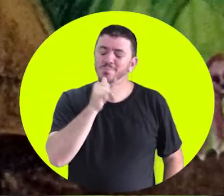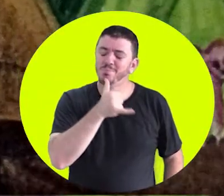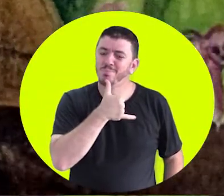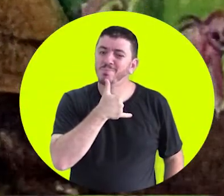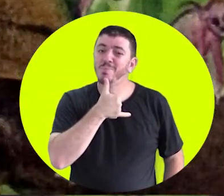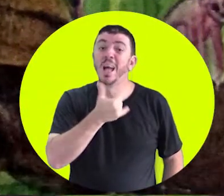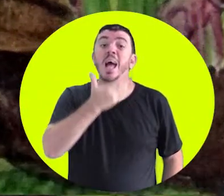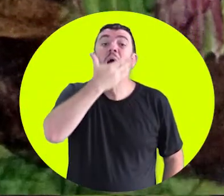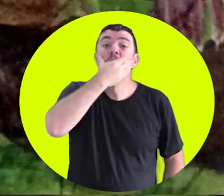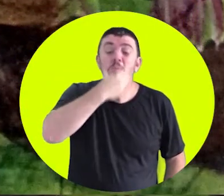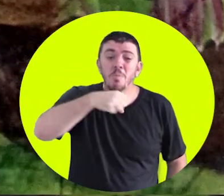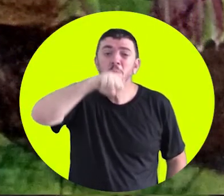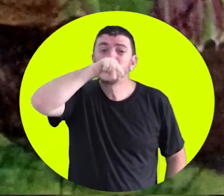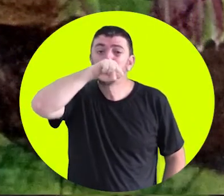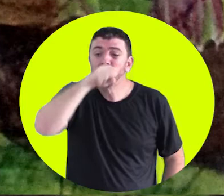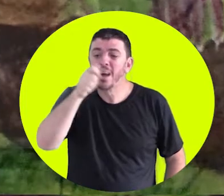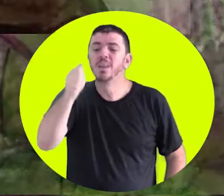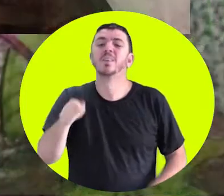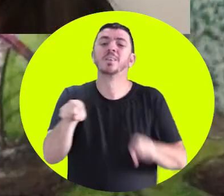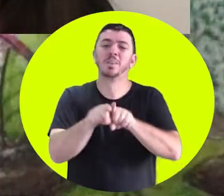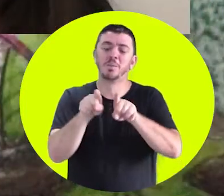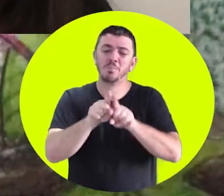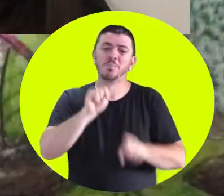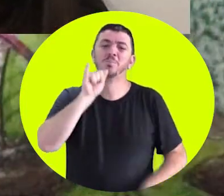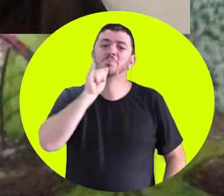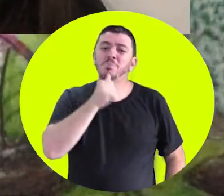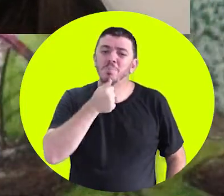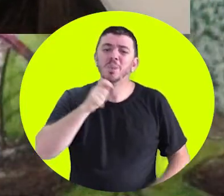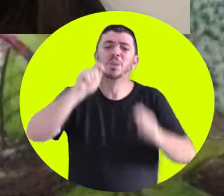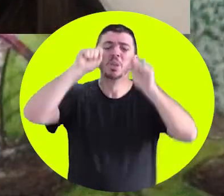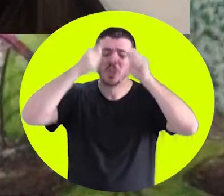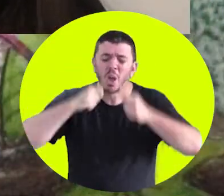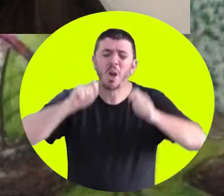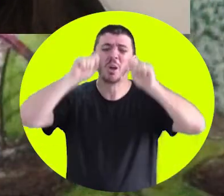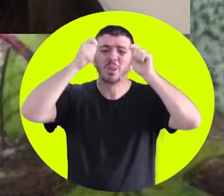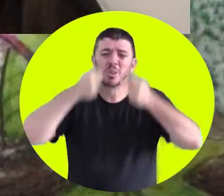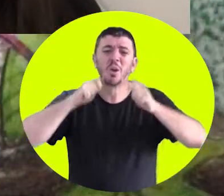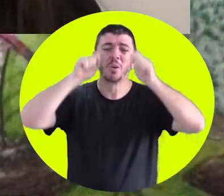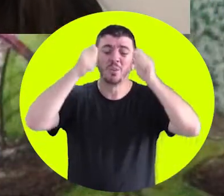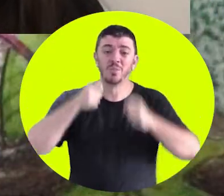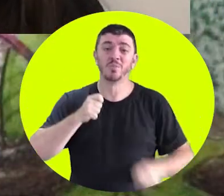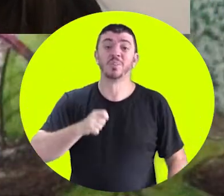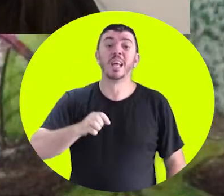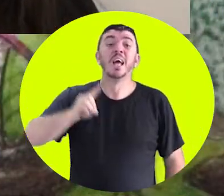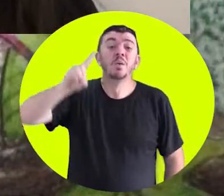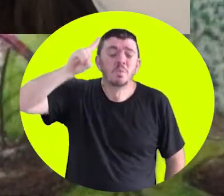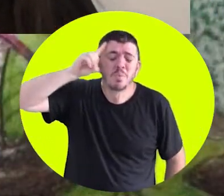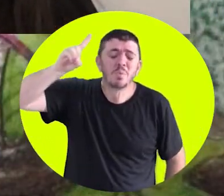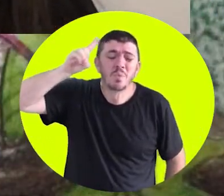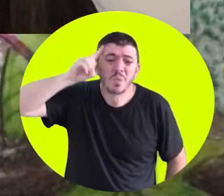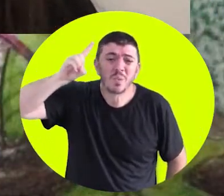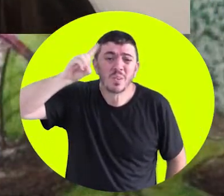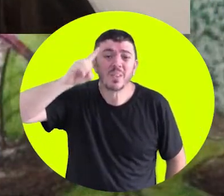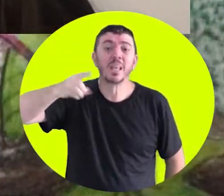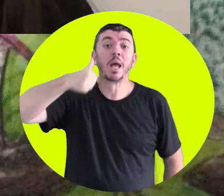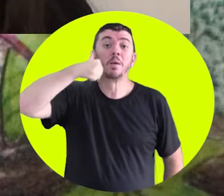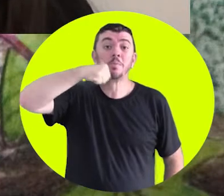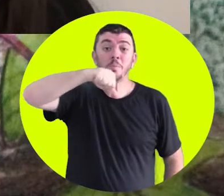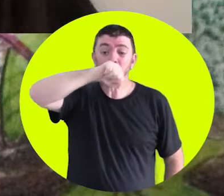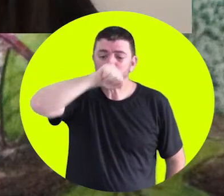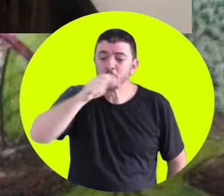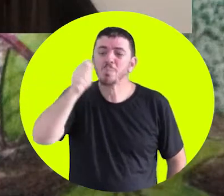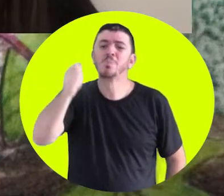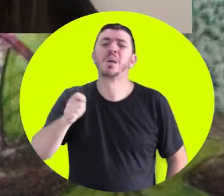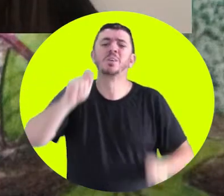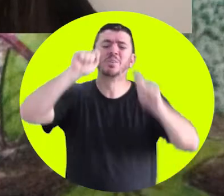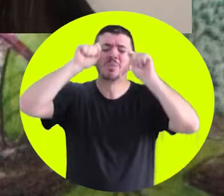muito triste e chorou bastante. Todos os dias, a mãe de Mani chorava de saudades no lugar onde sua filha foi